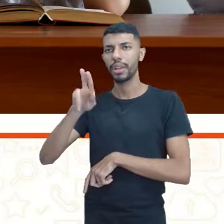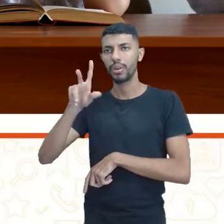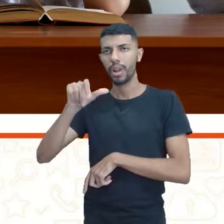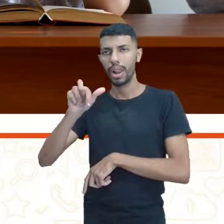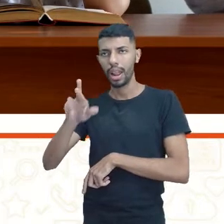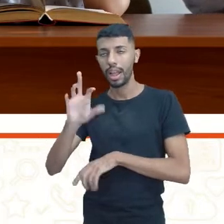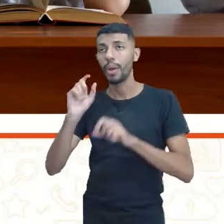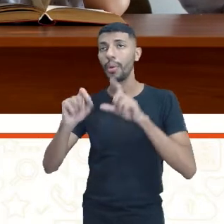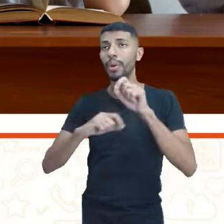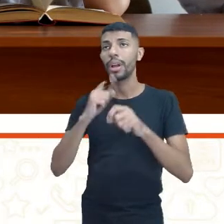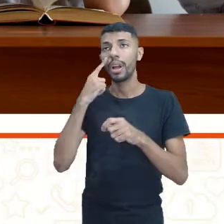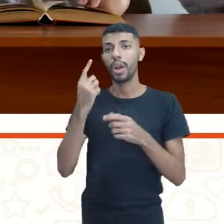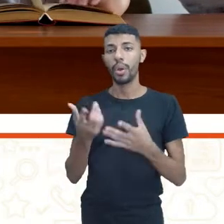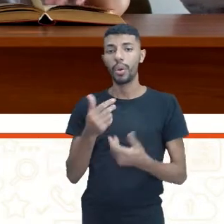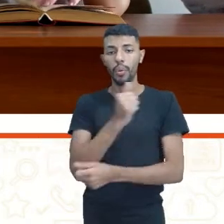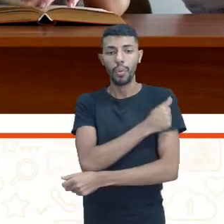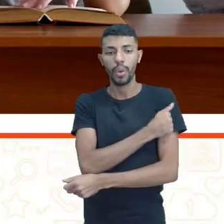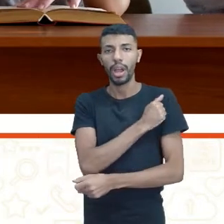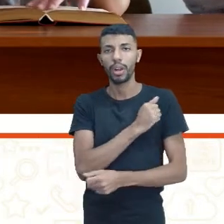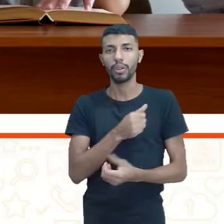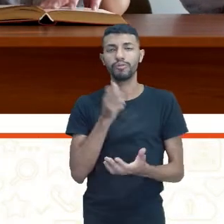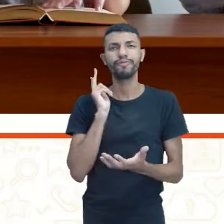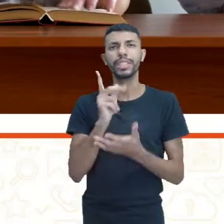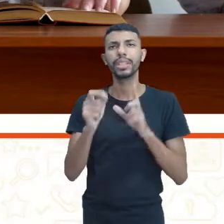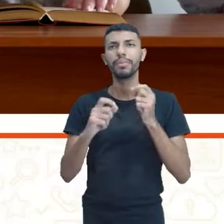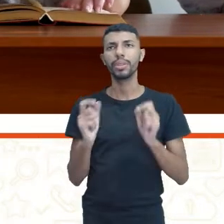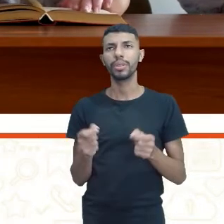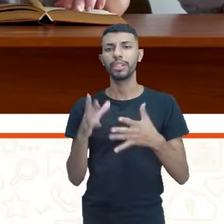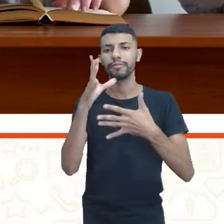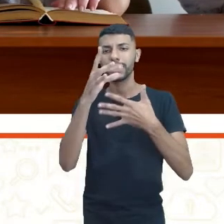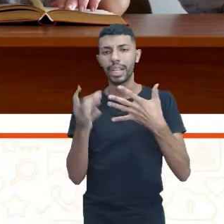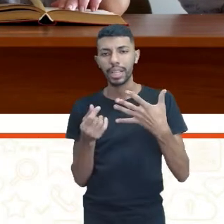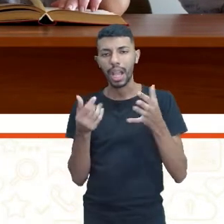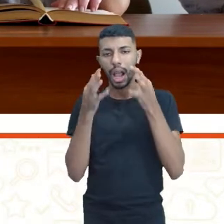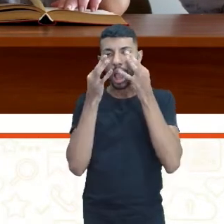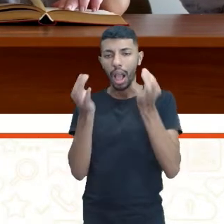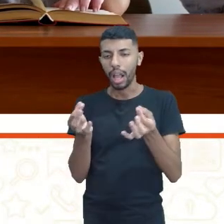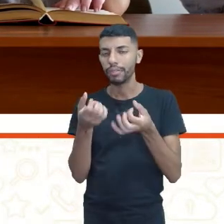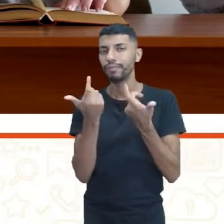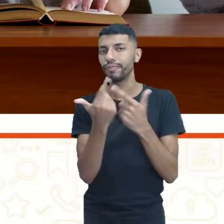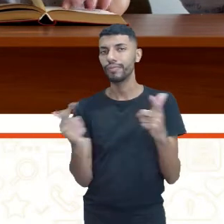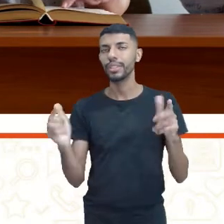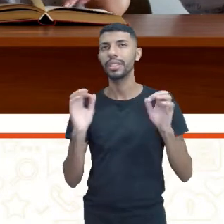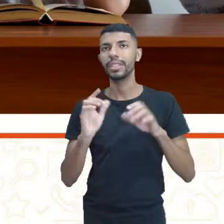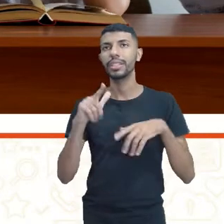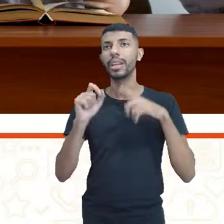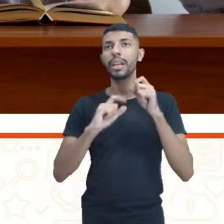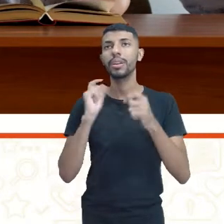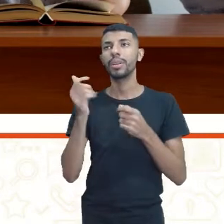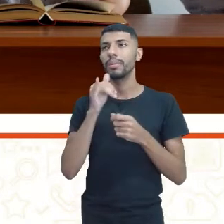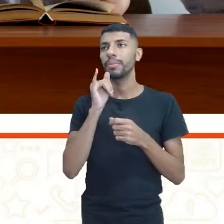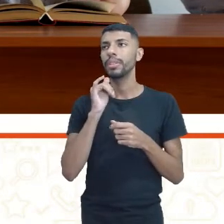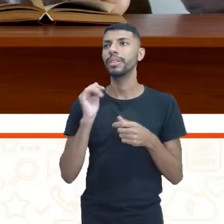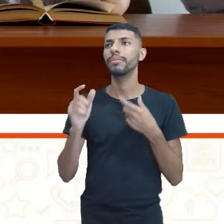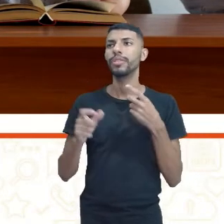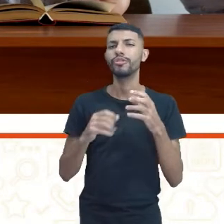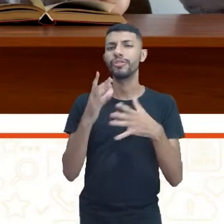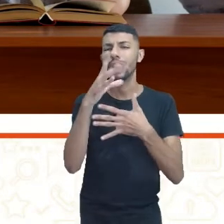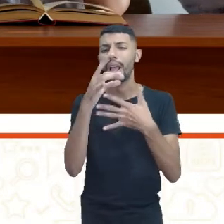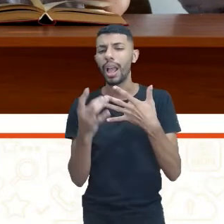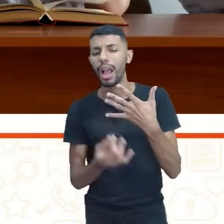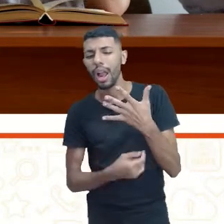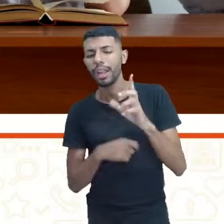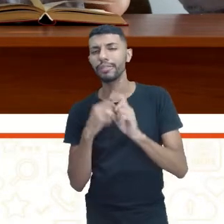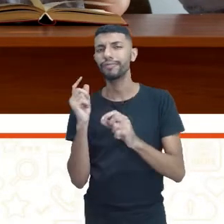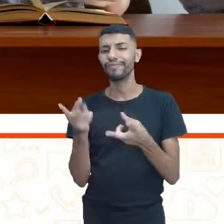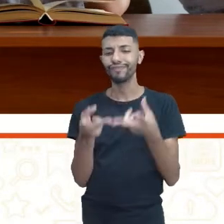deixa de prestar atenção nos detalhes. Né? É um olhar muito automático, onde as minúcias, os detalhes não